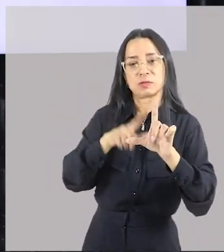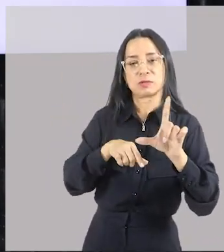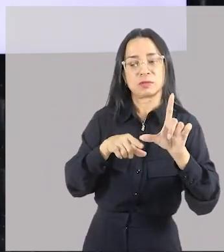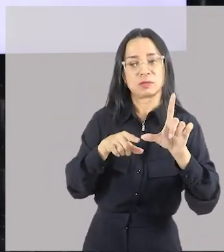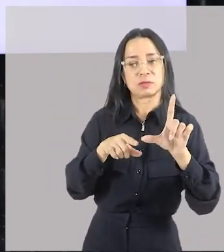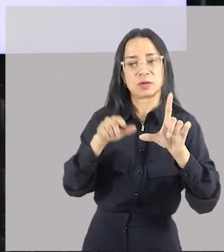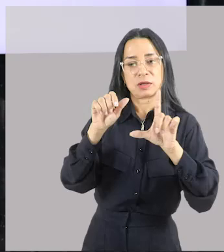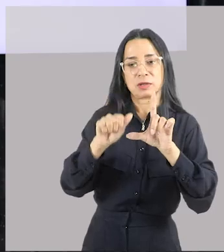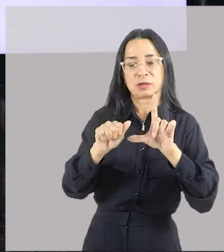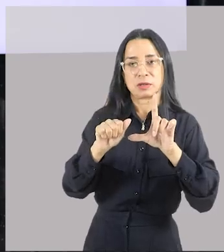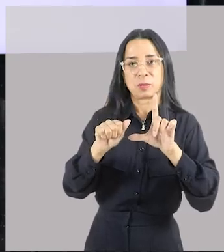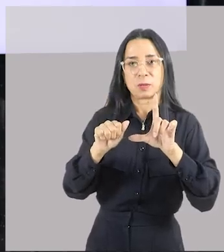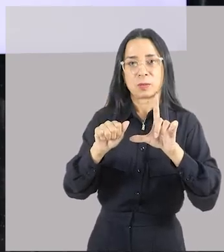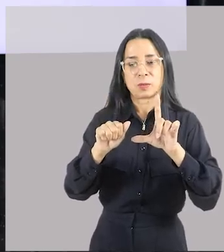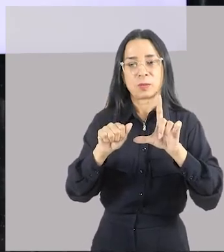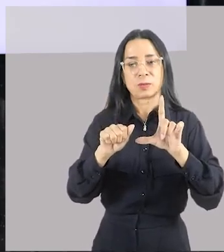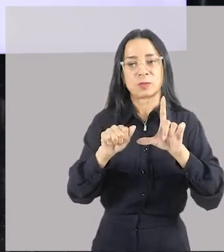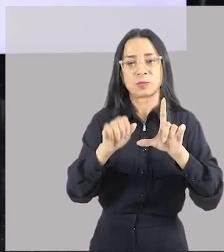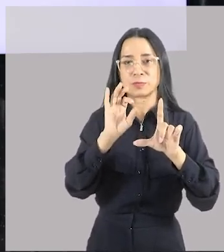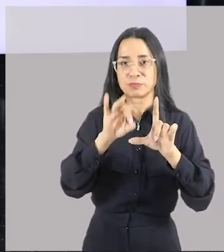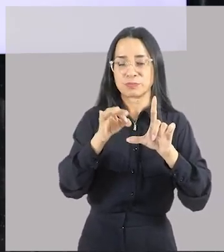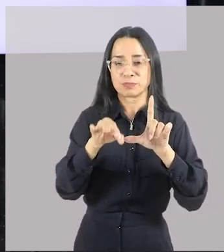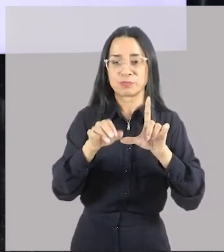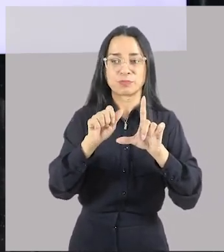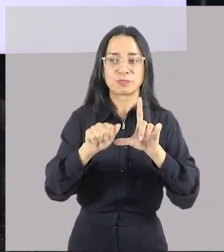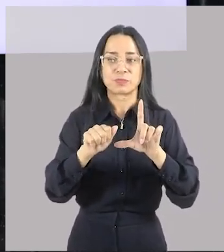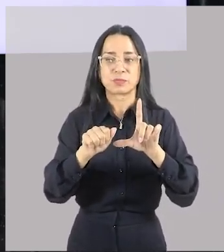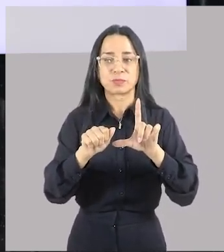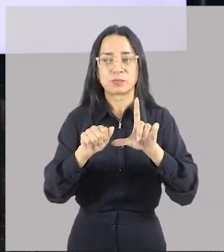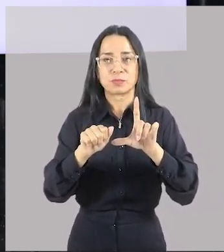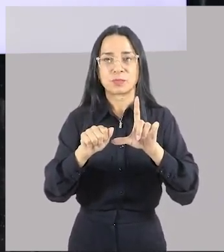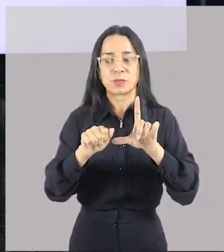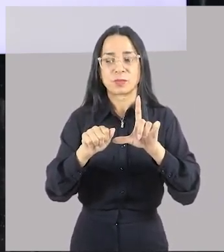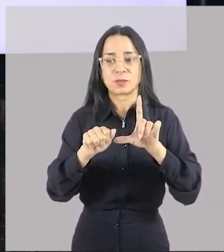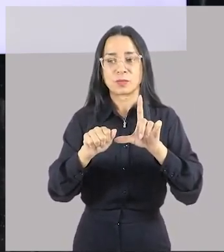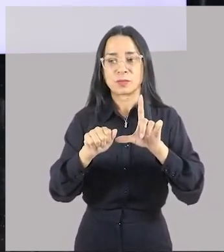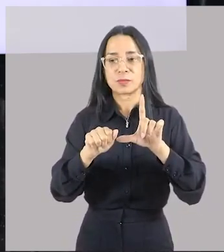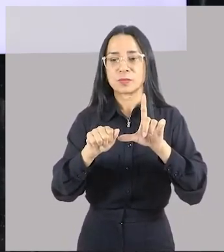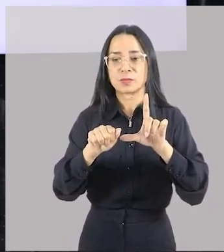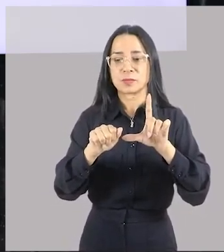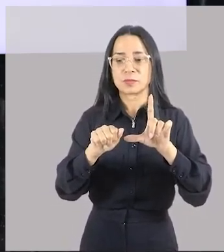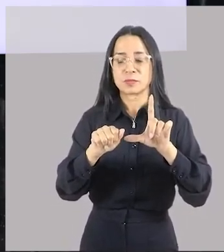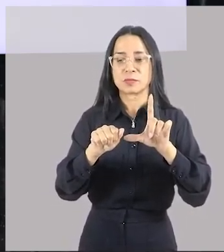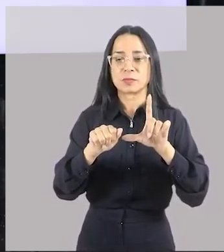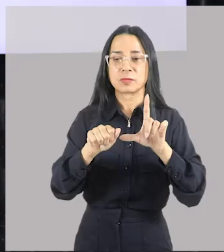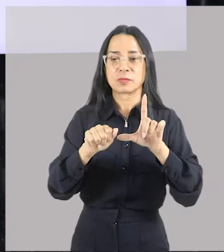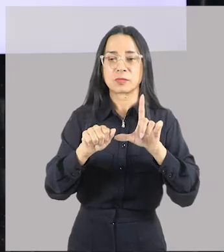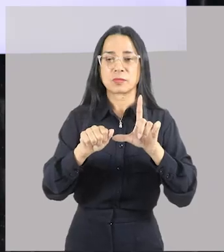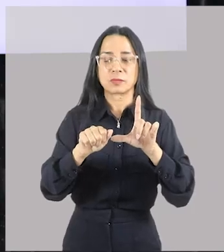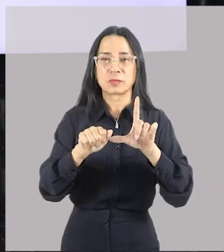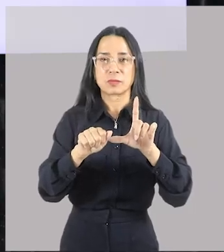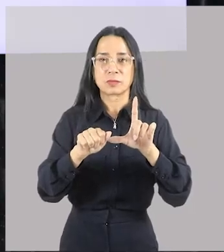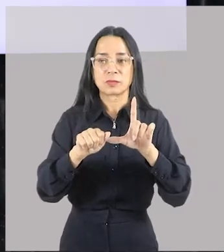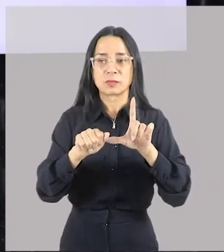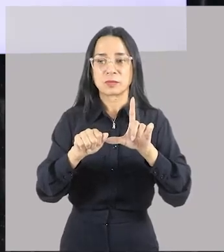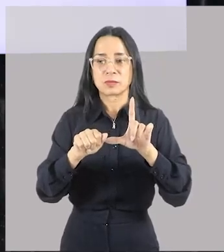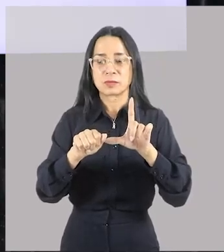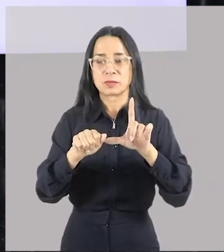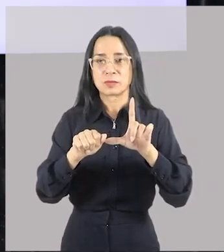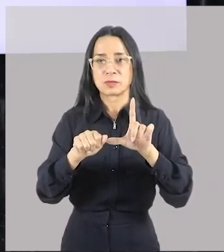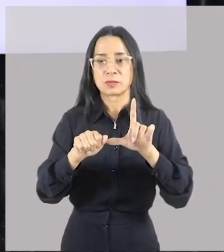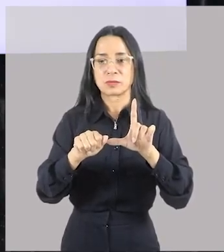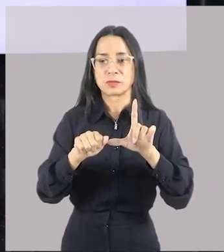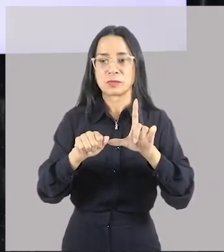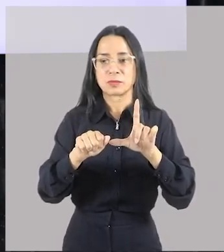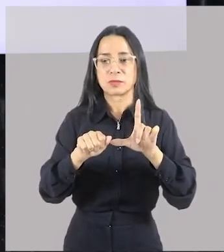A. Infelizmente o Brasil, nessa tabela, é o segundo país com maior desigualdade na distribuição de renda entre